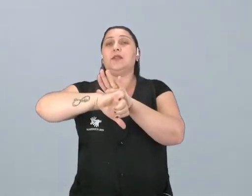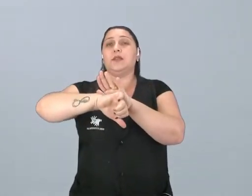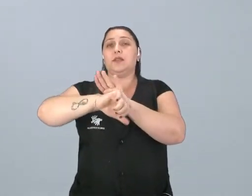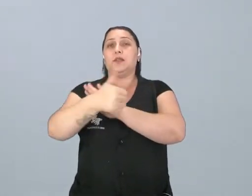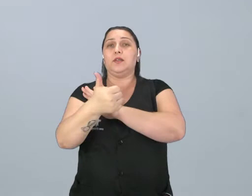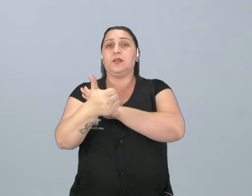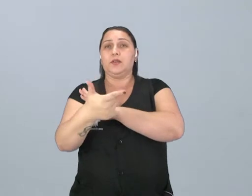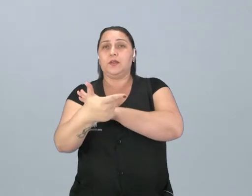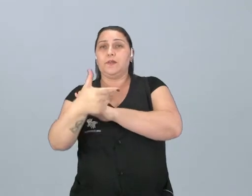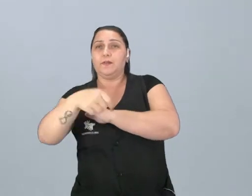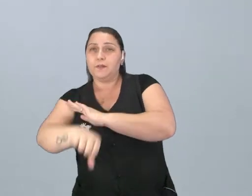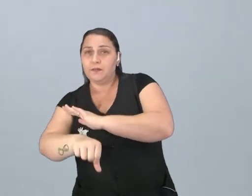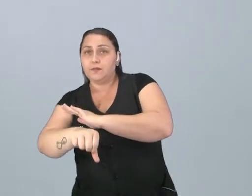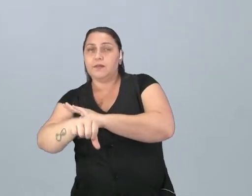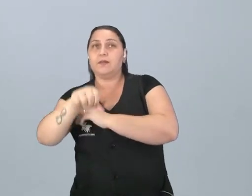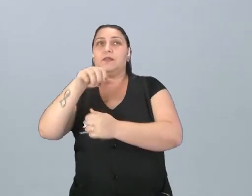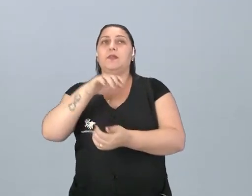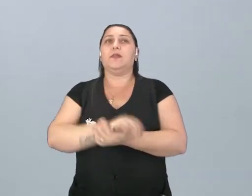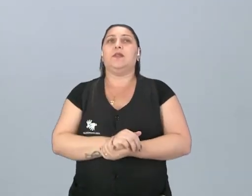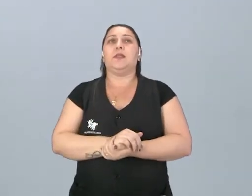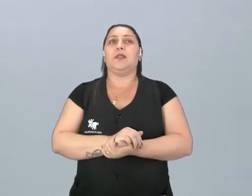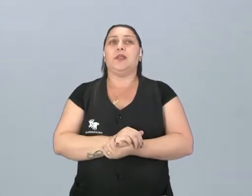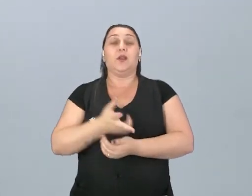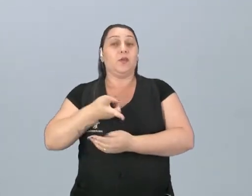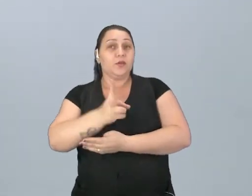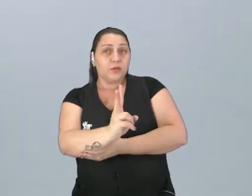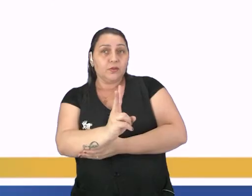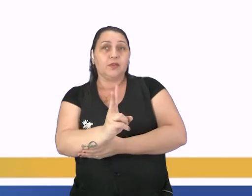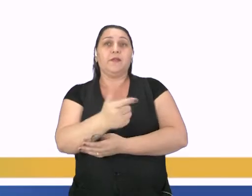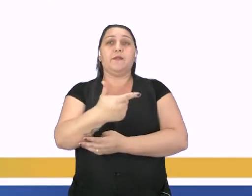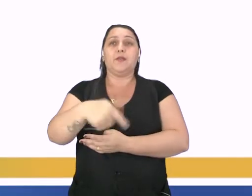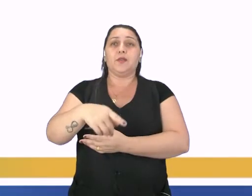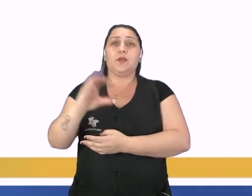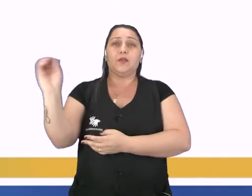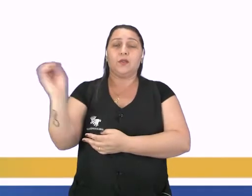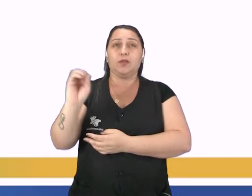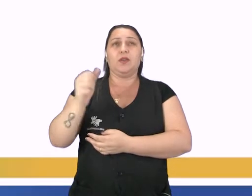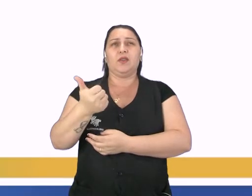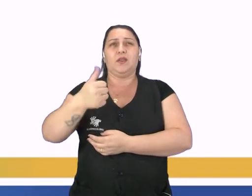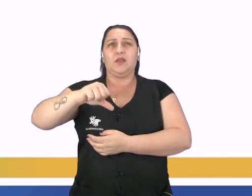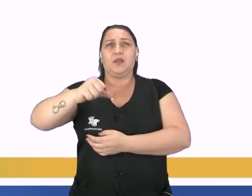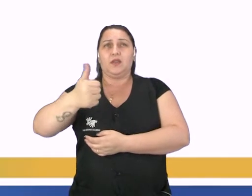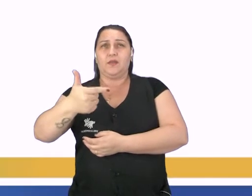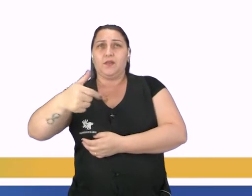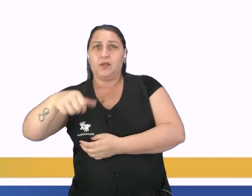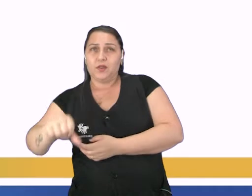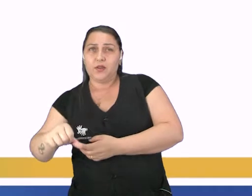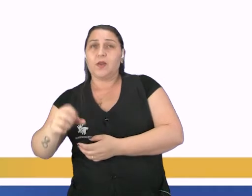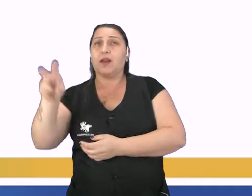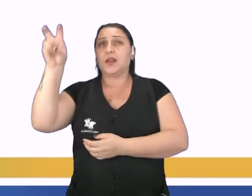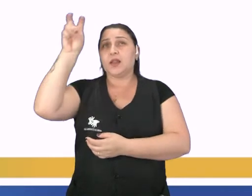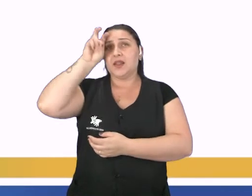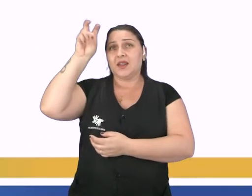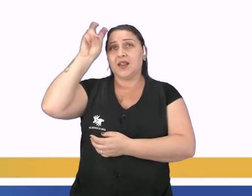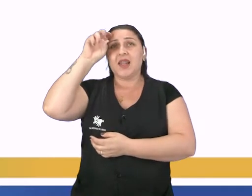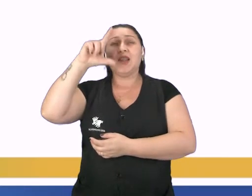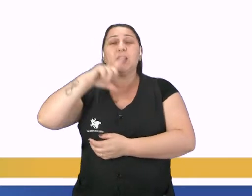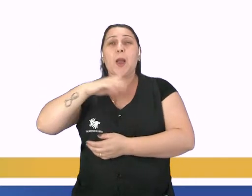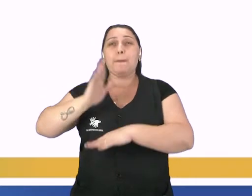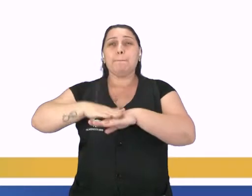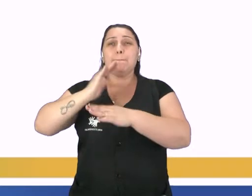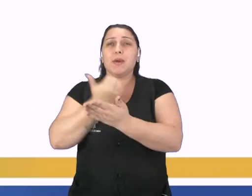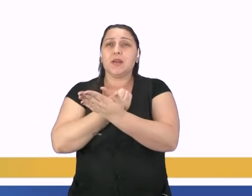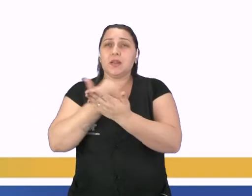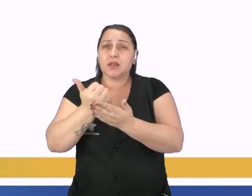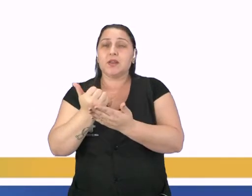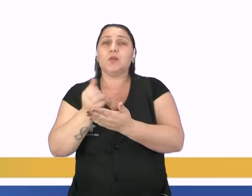de 29, certo? Continuando. Em 24 de outubro de 1929, uma quinta-feira, havia mais ações